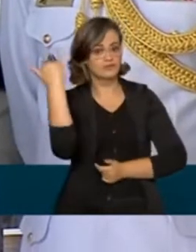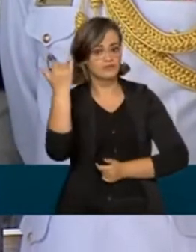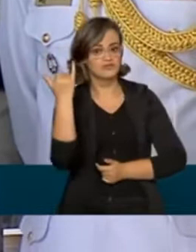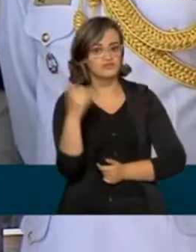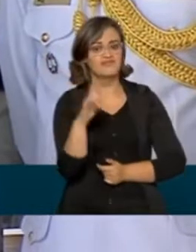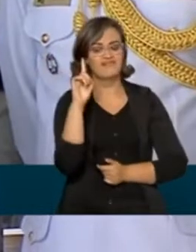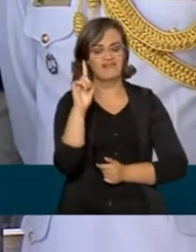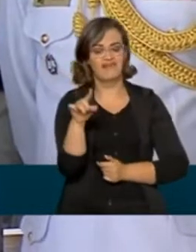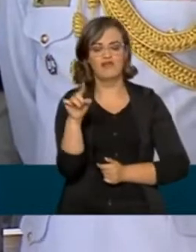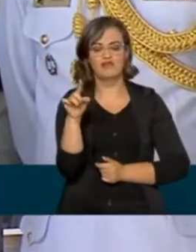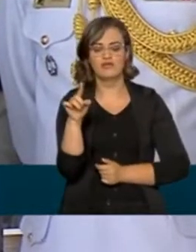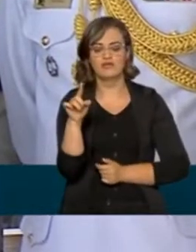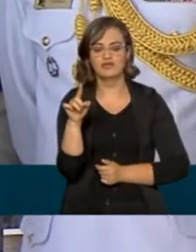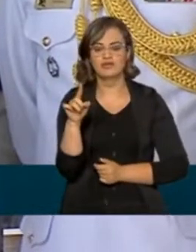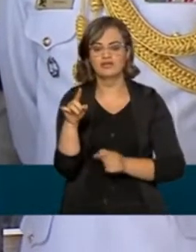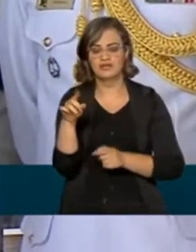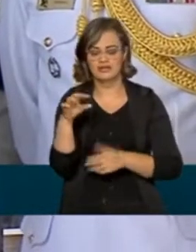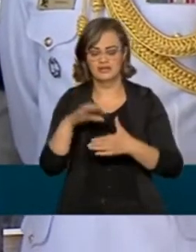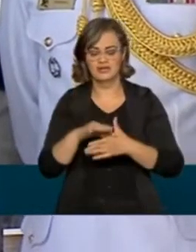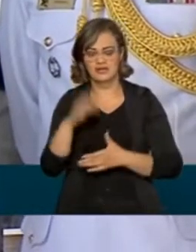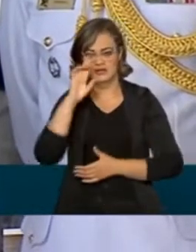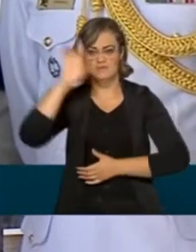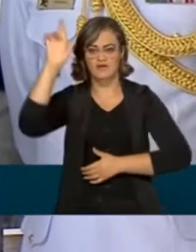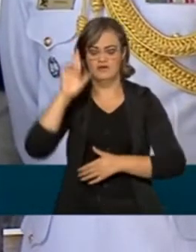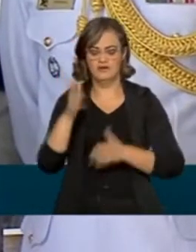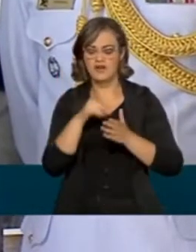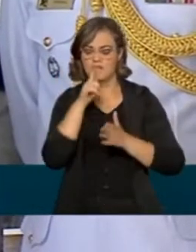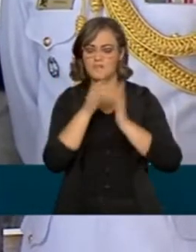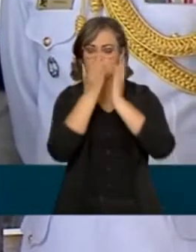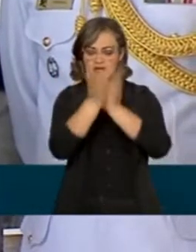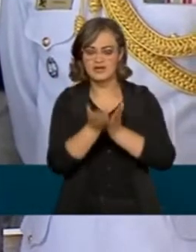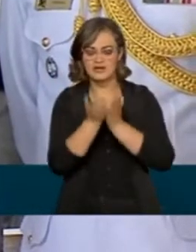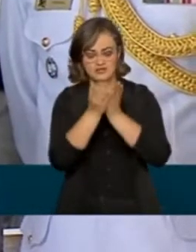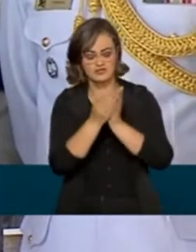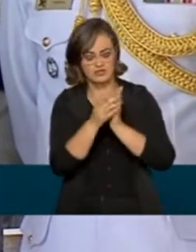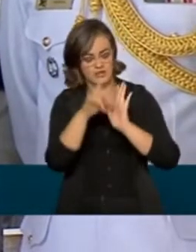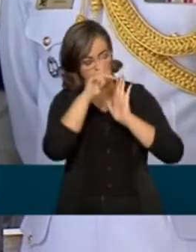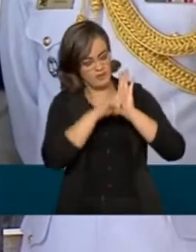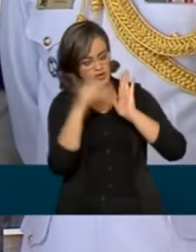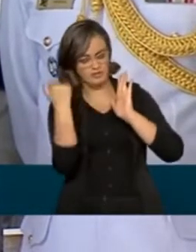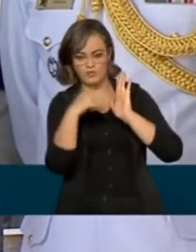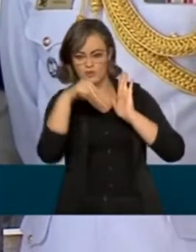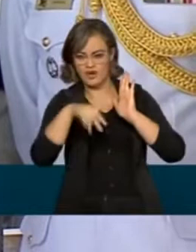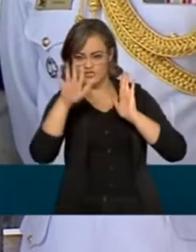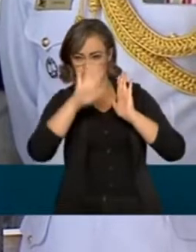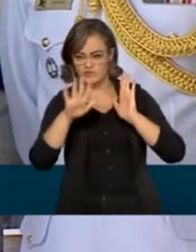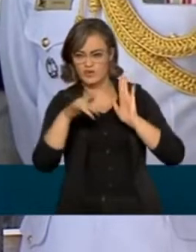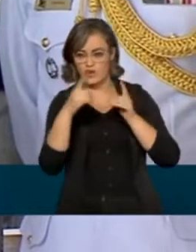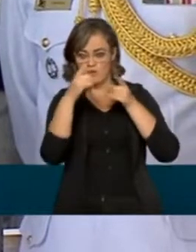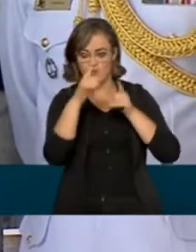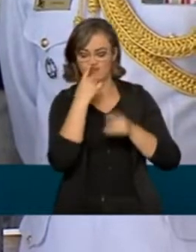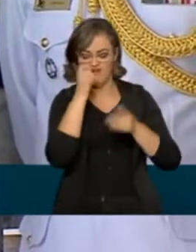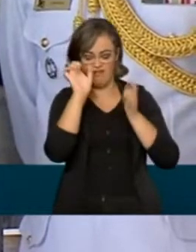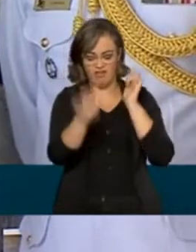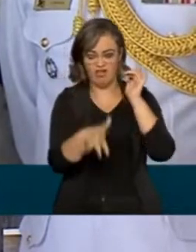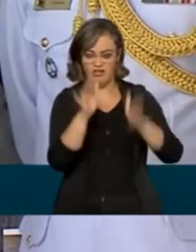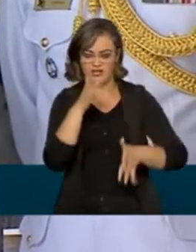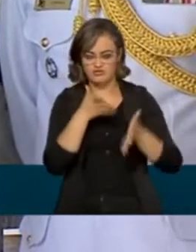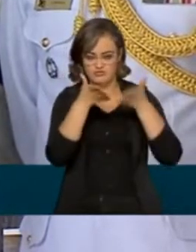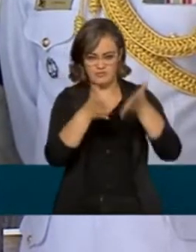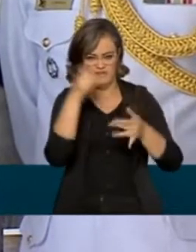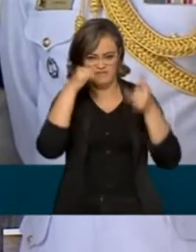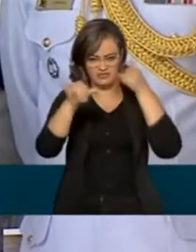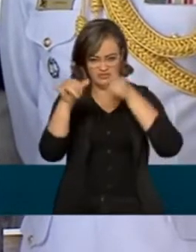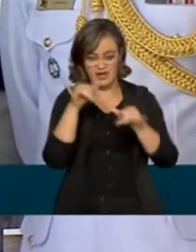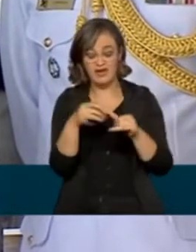nas ações da Autoridade Marítima no cumprimento do Plano Nacional de Combate ao Lixo no Mar, com a